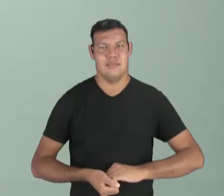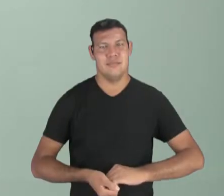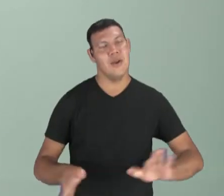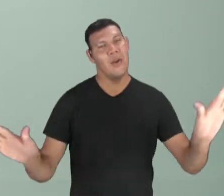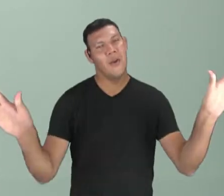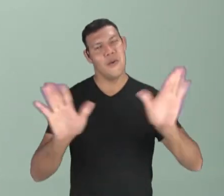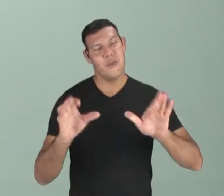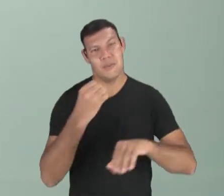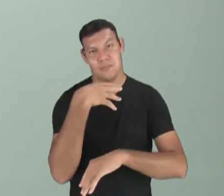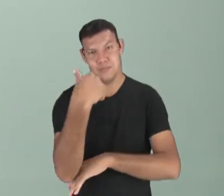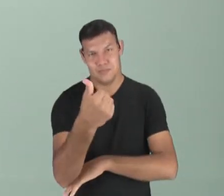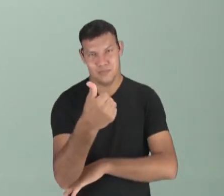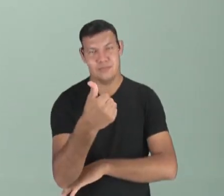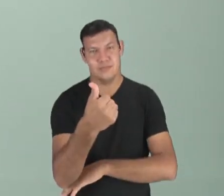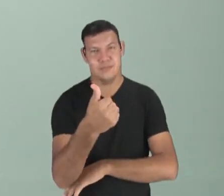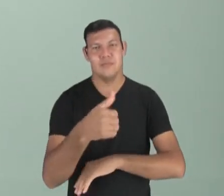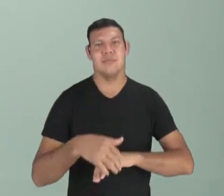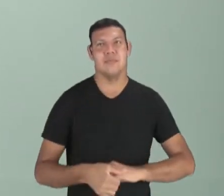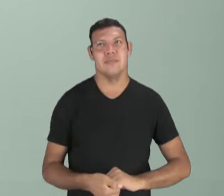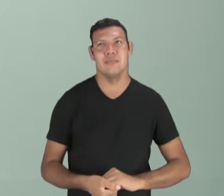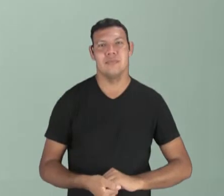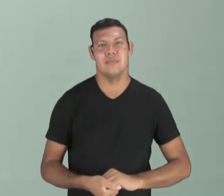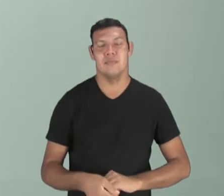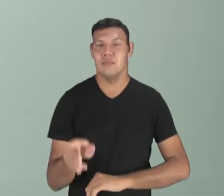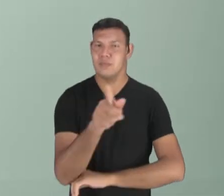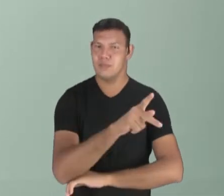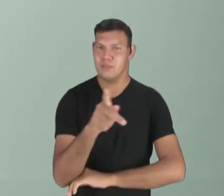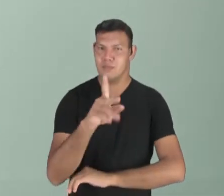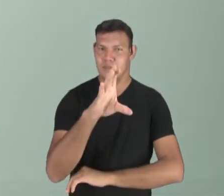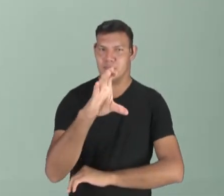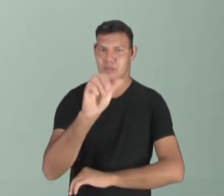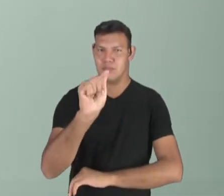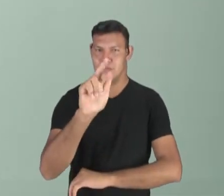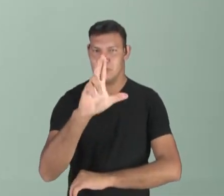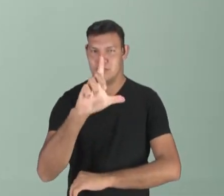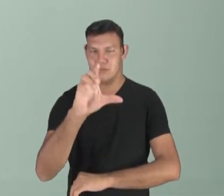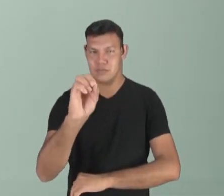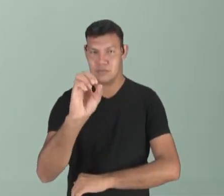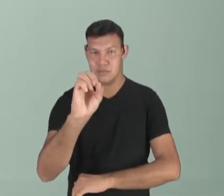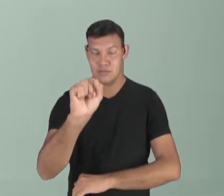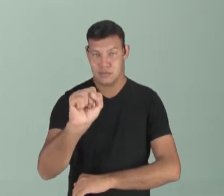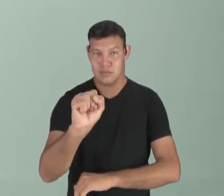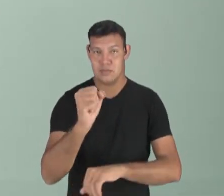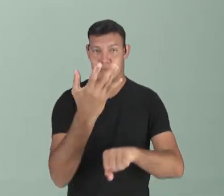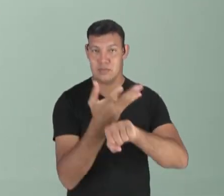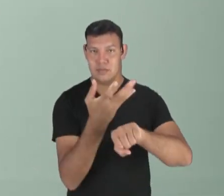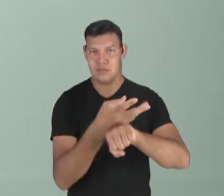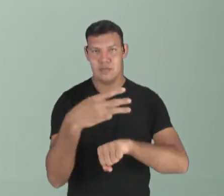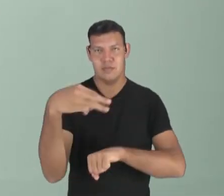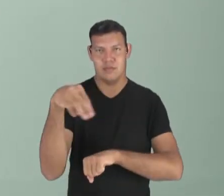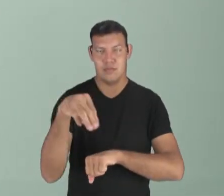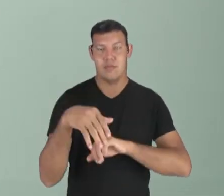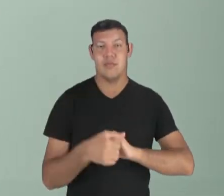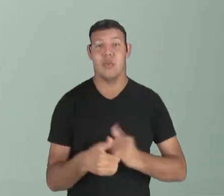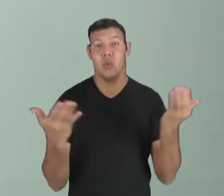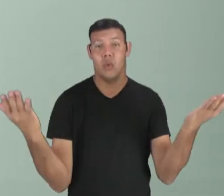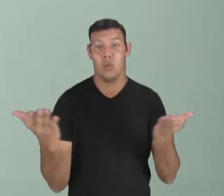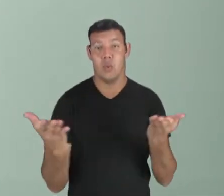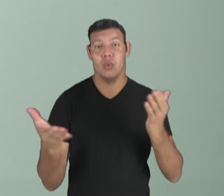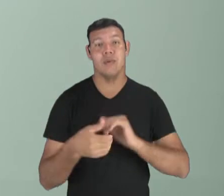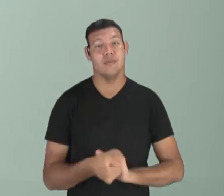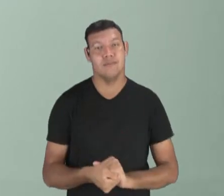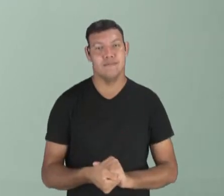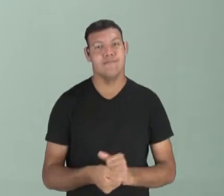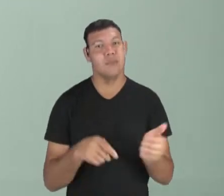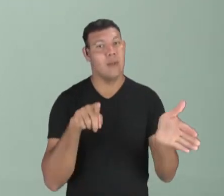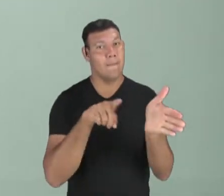o Olá tudo bom Oi eu me chamo Carlos ó passou de matemática E hoje nós